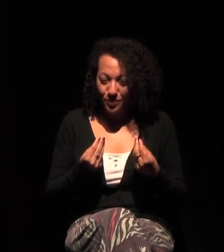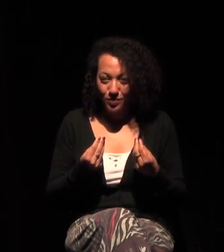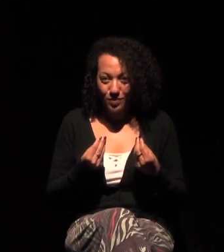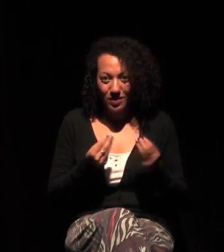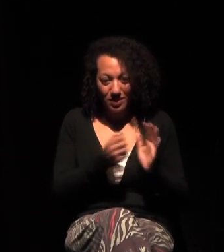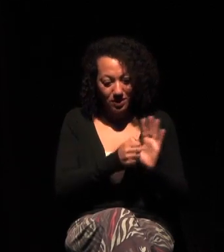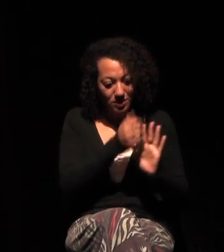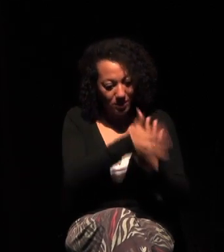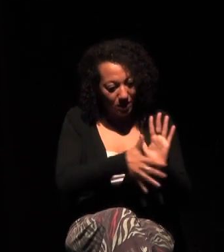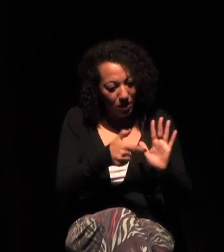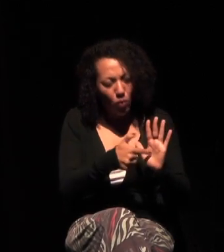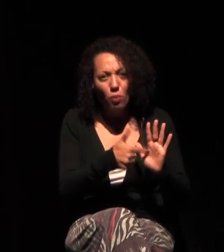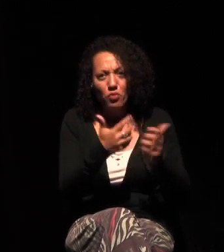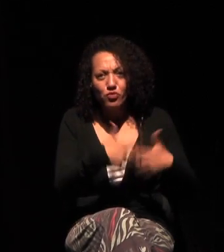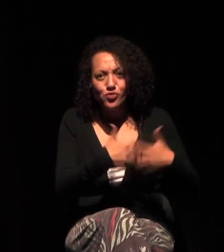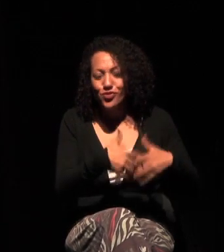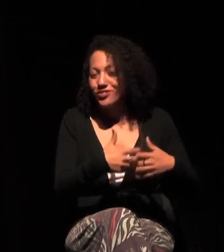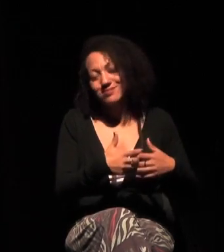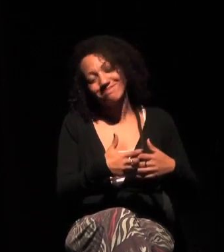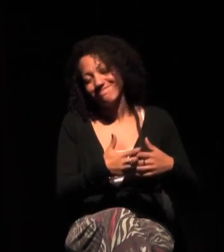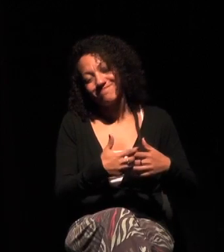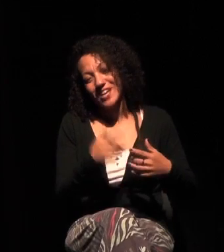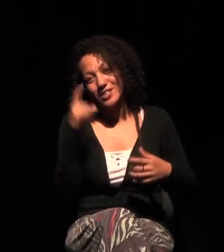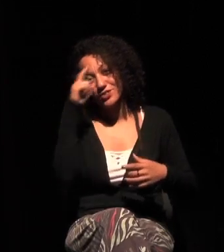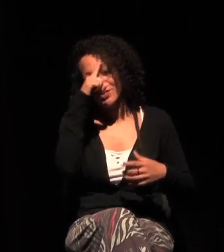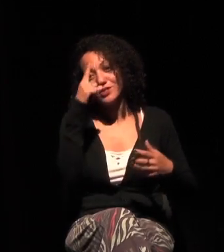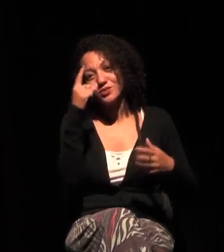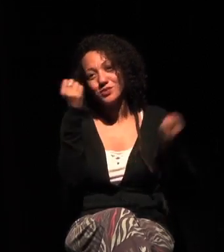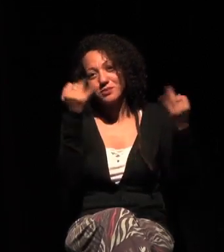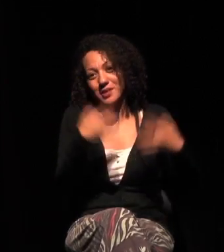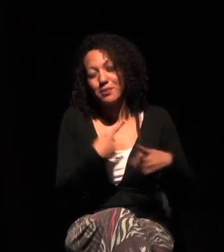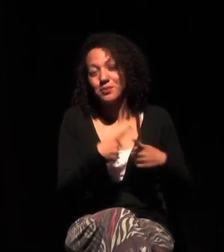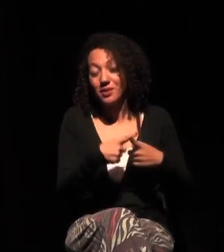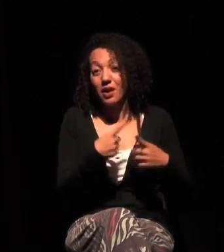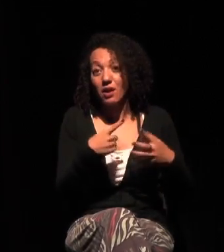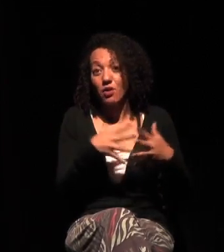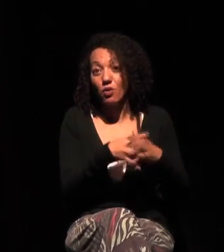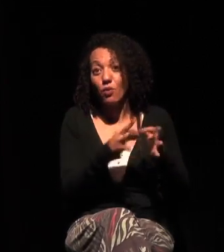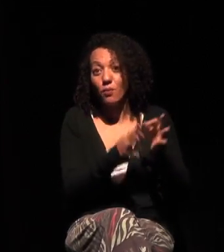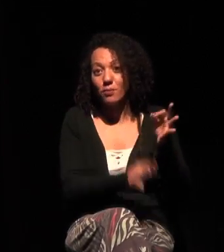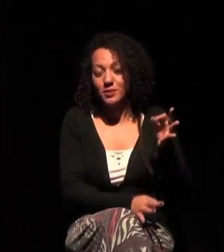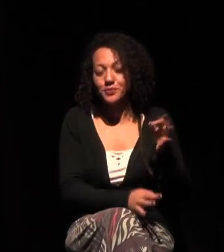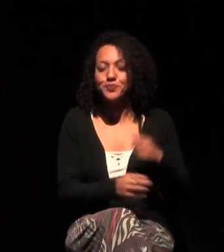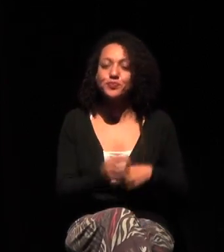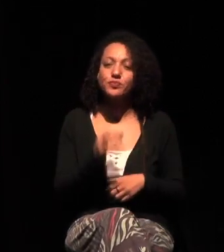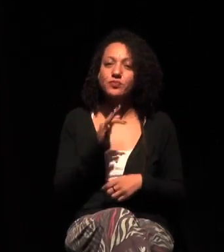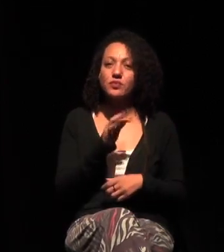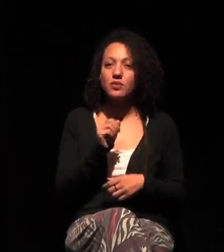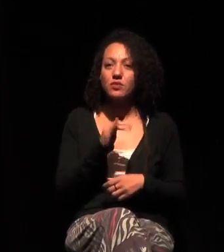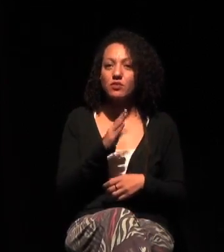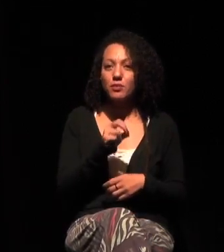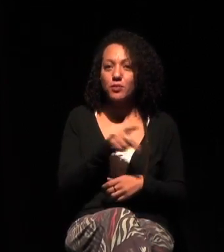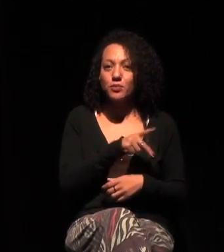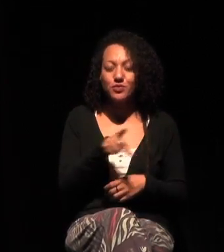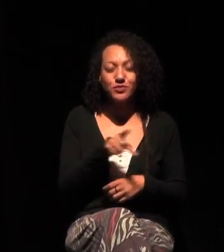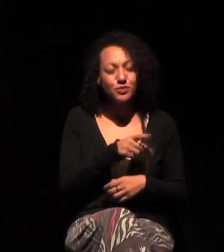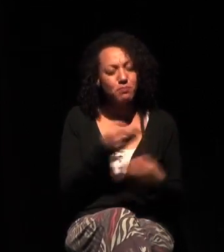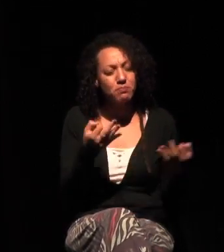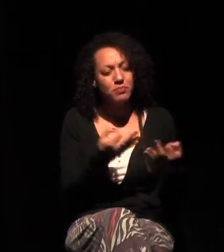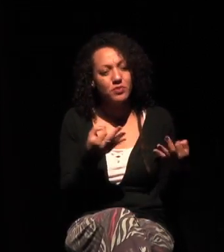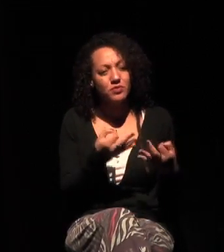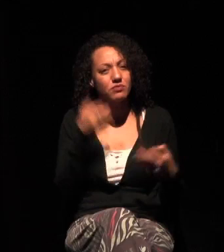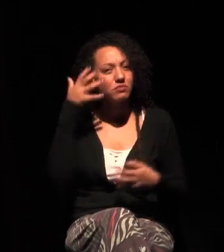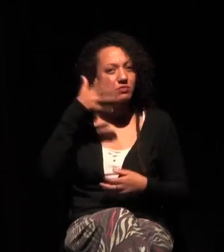por causa da complexidade apresentação por ser fábio foi excelente com essas possibilidades de